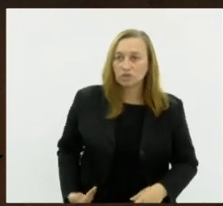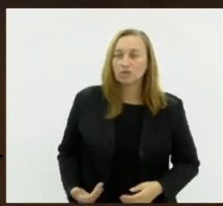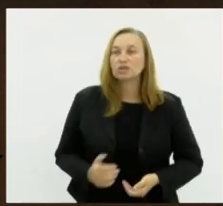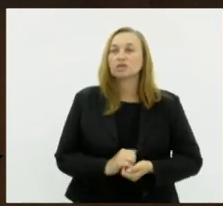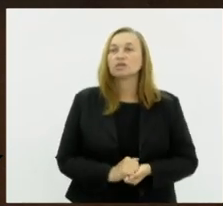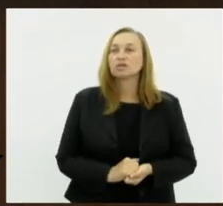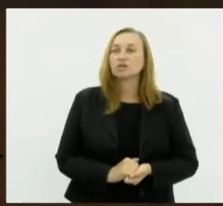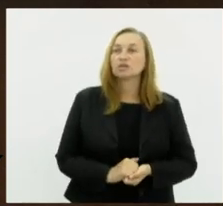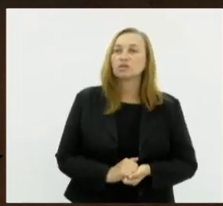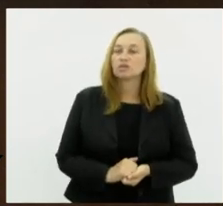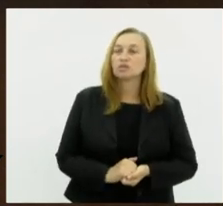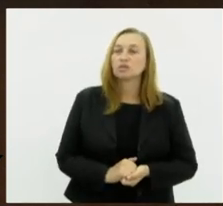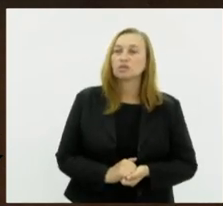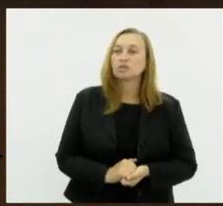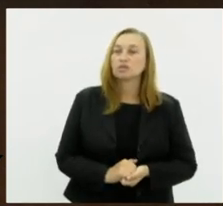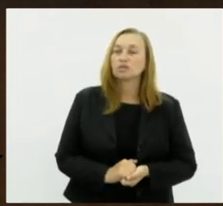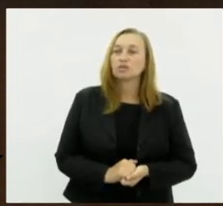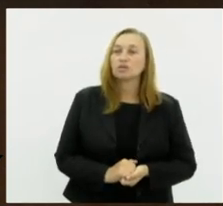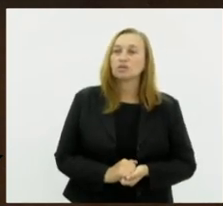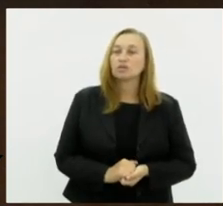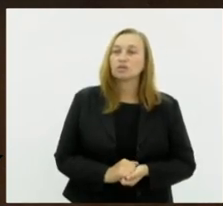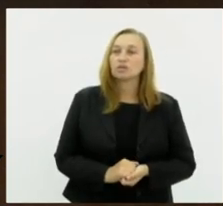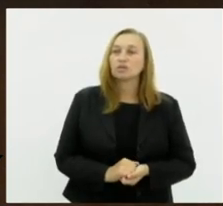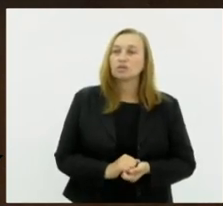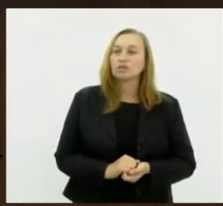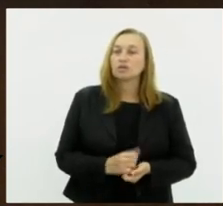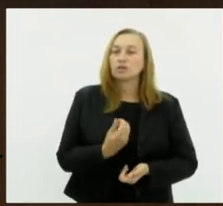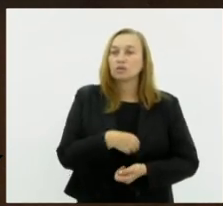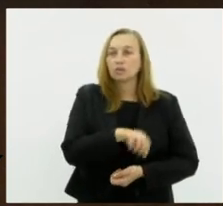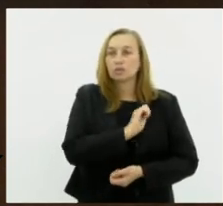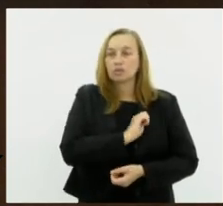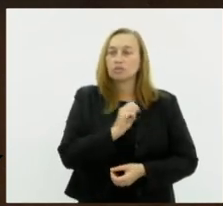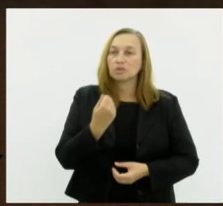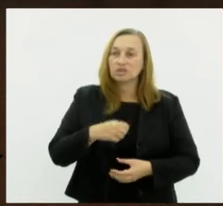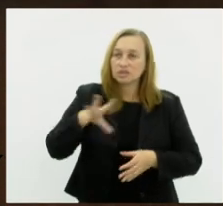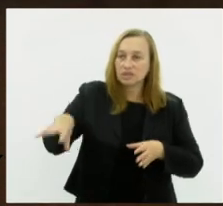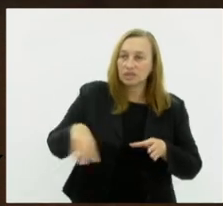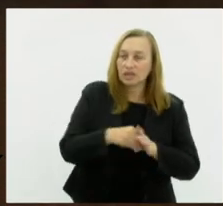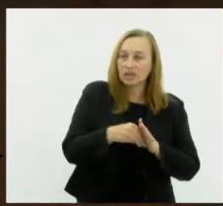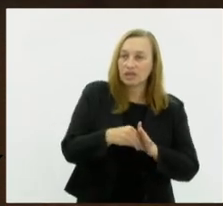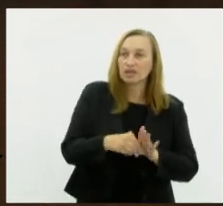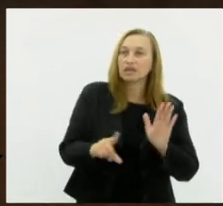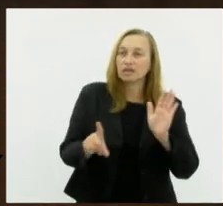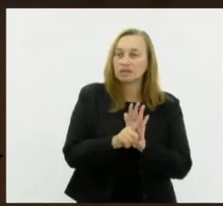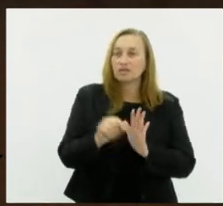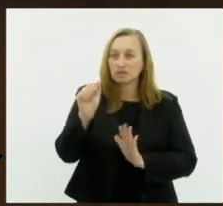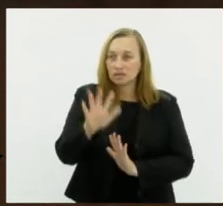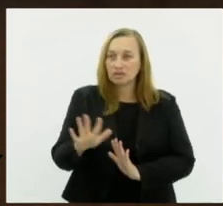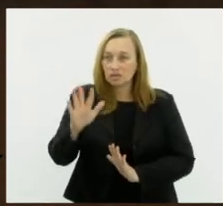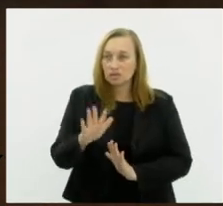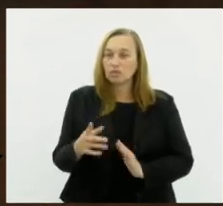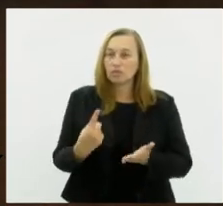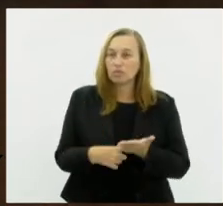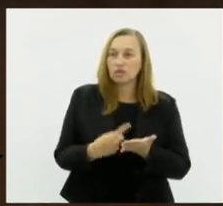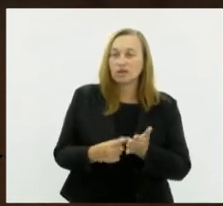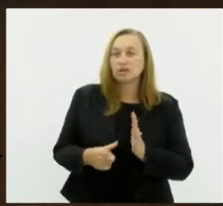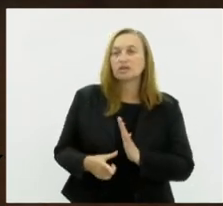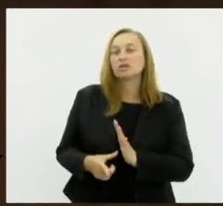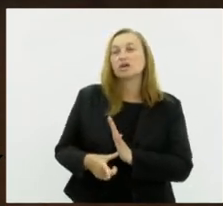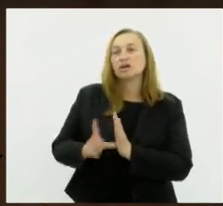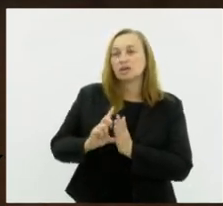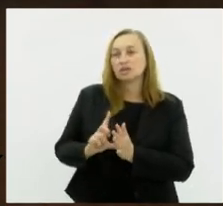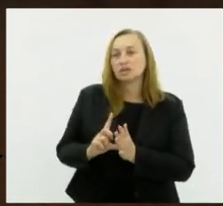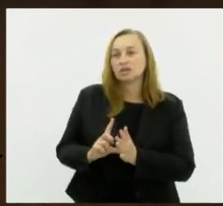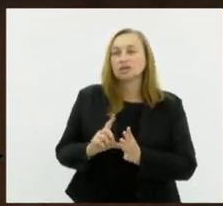condicionantes para a concessão do benefício fiscal têm que estar na legislação geral, que é o que foi combinado aqui antes, para que cada lei específica não